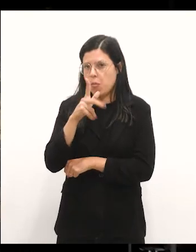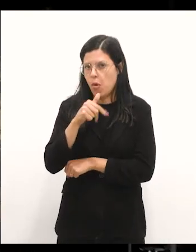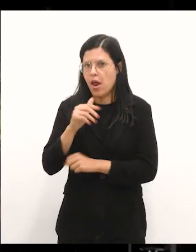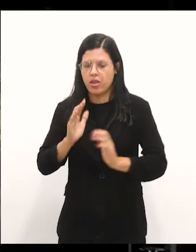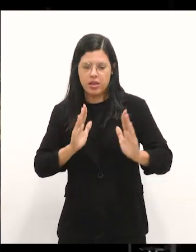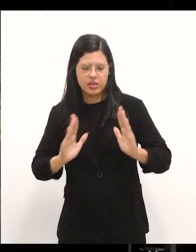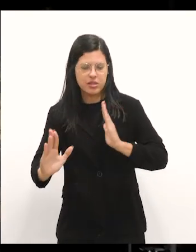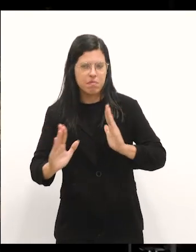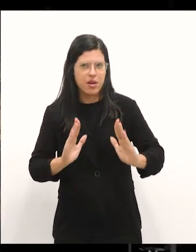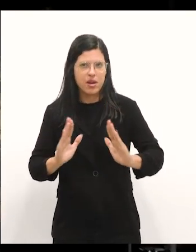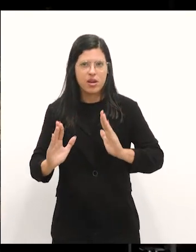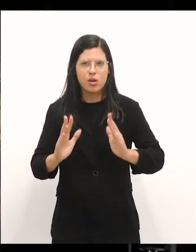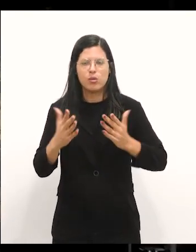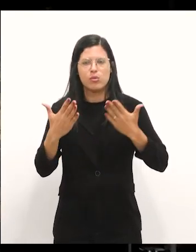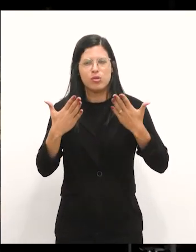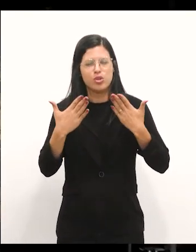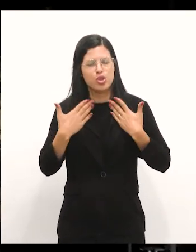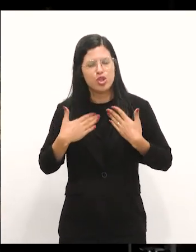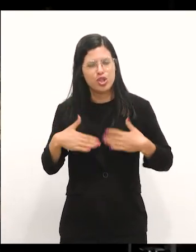período de